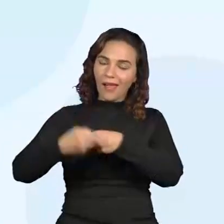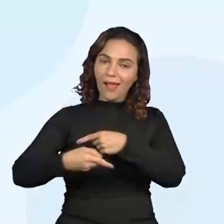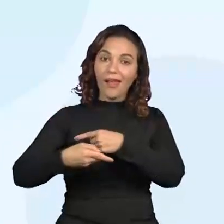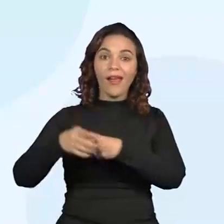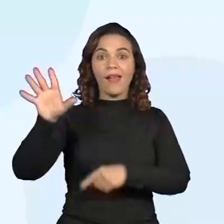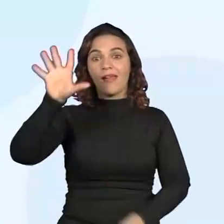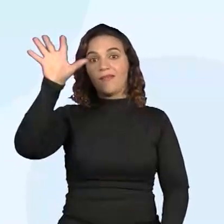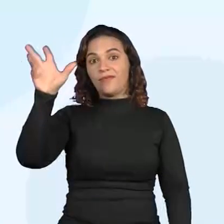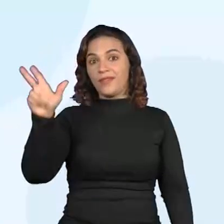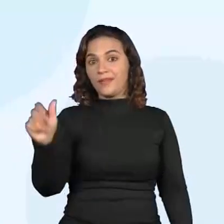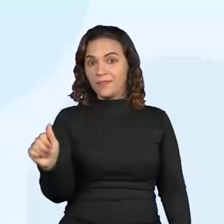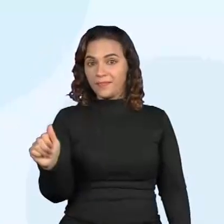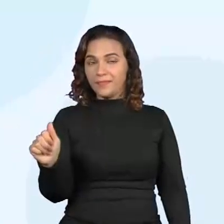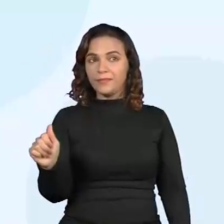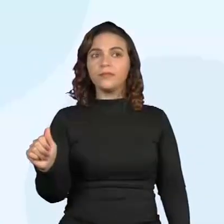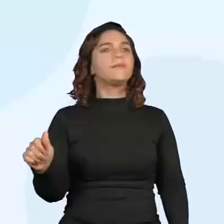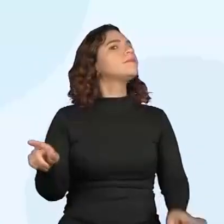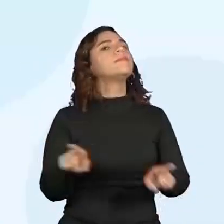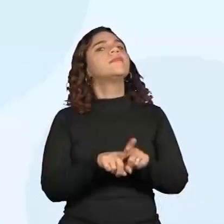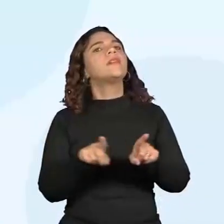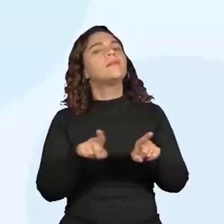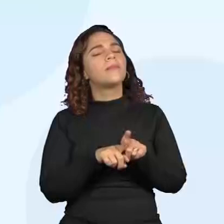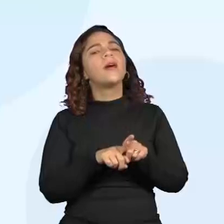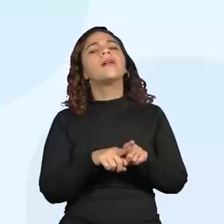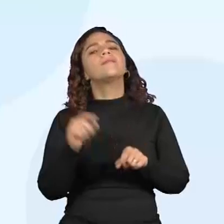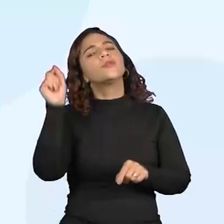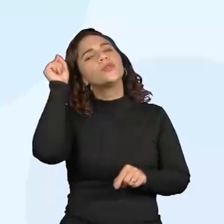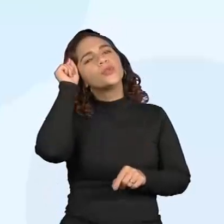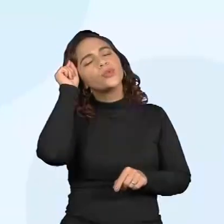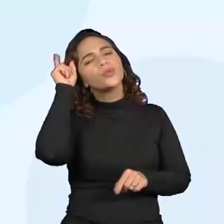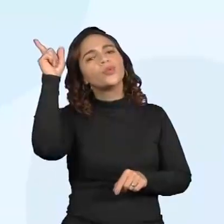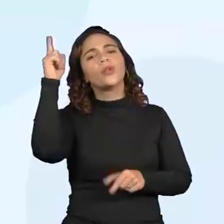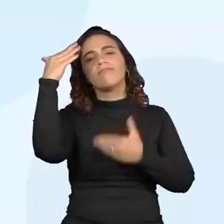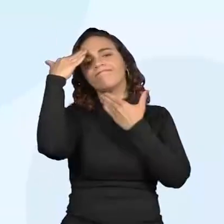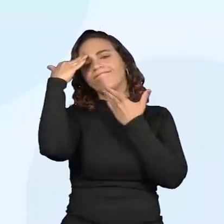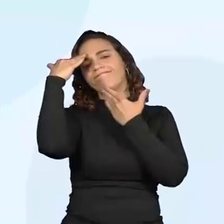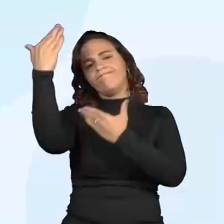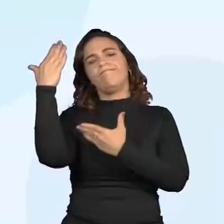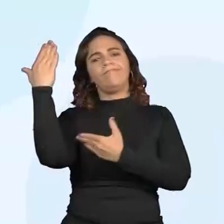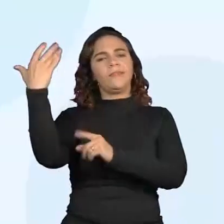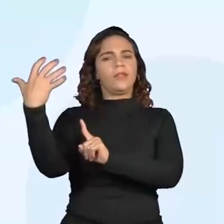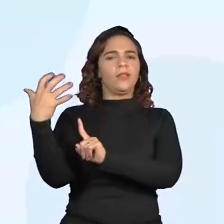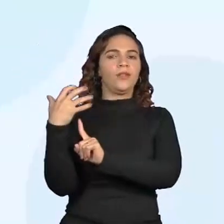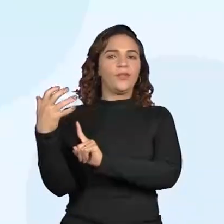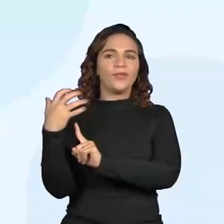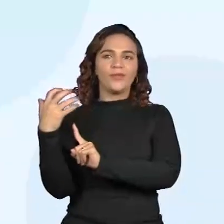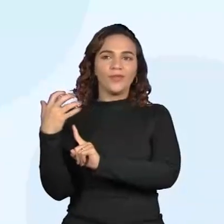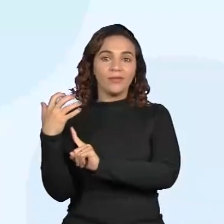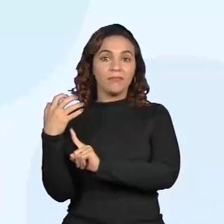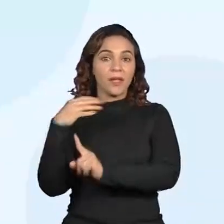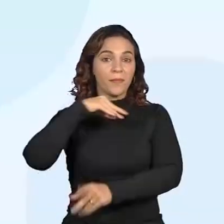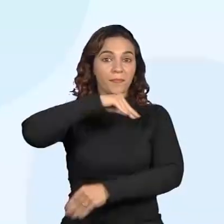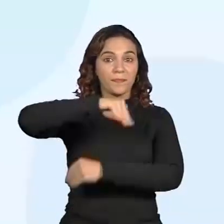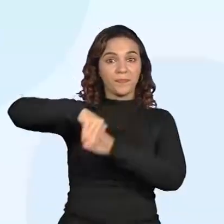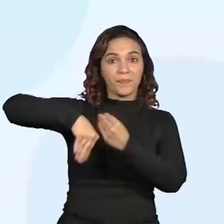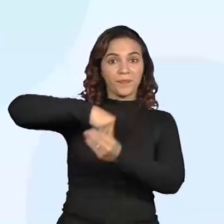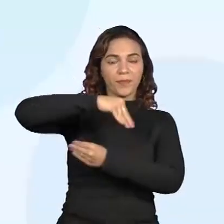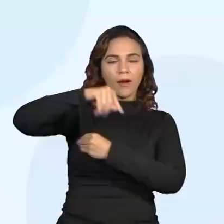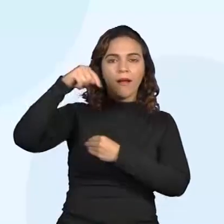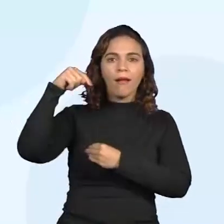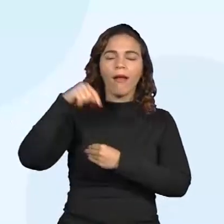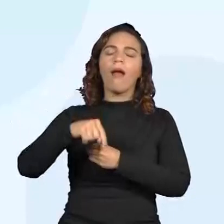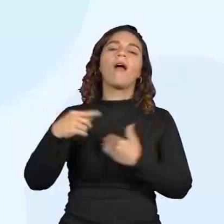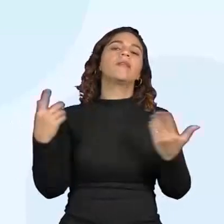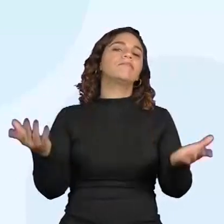o quanto temos que agradecer a essa cultura, que, misturada à nossa, enriqueceu